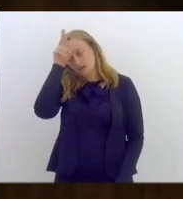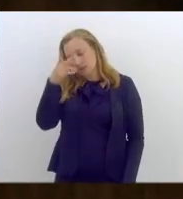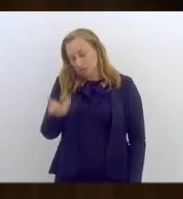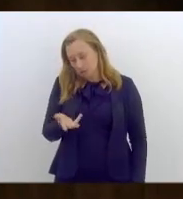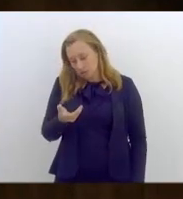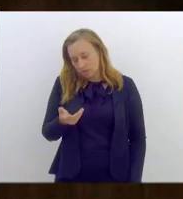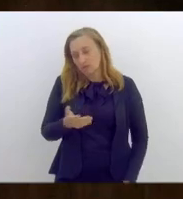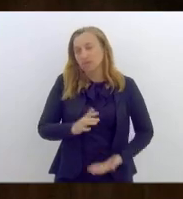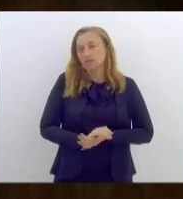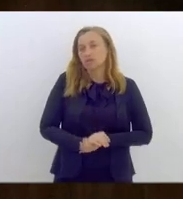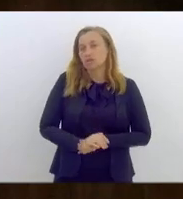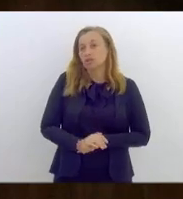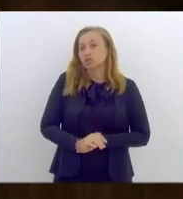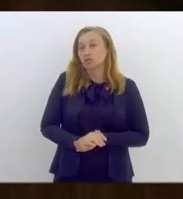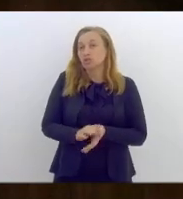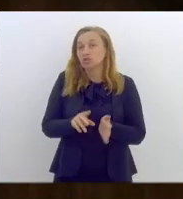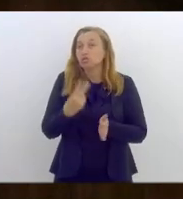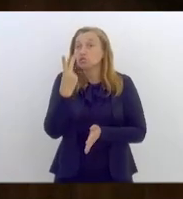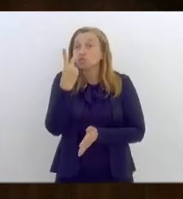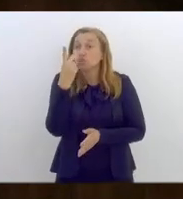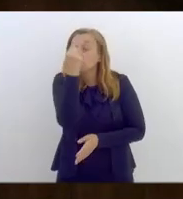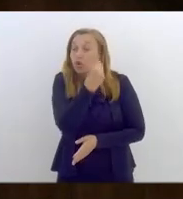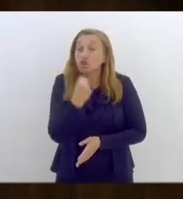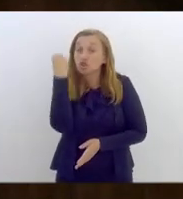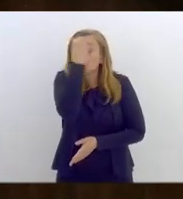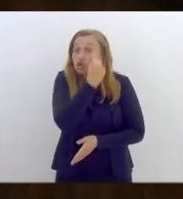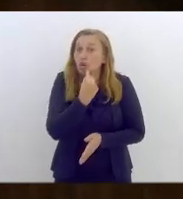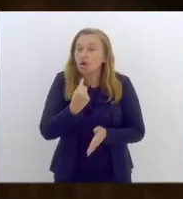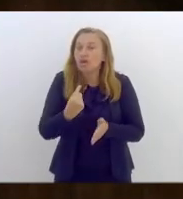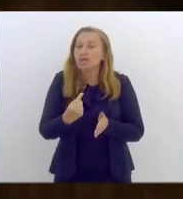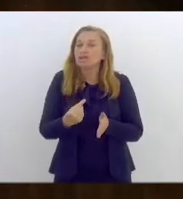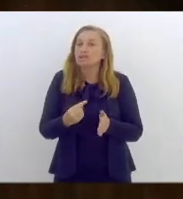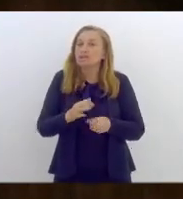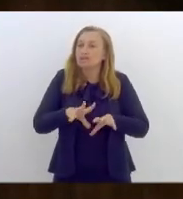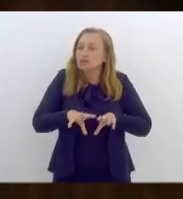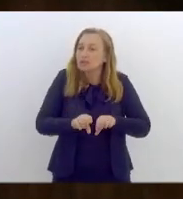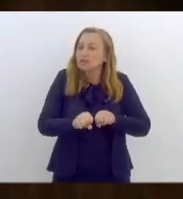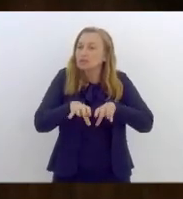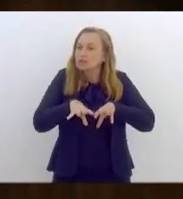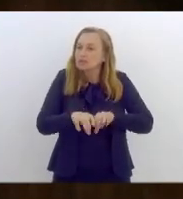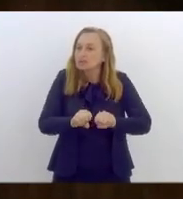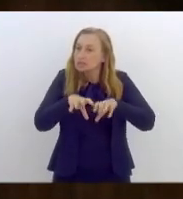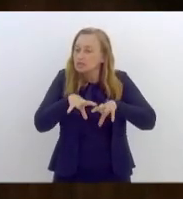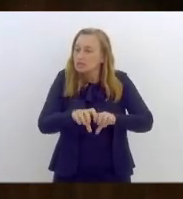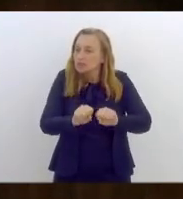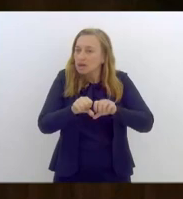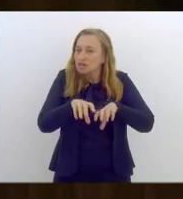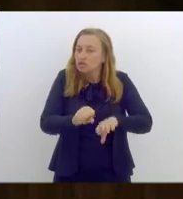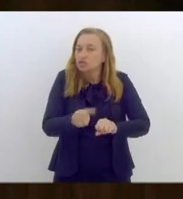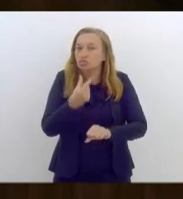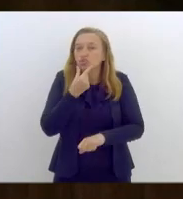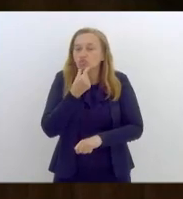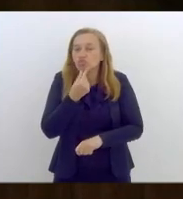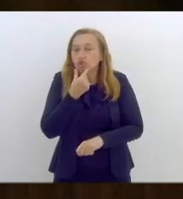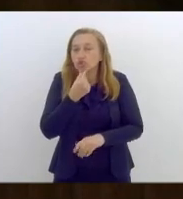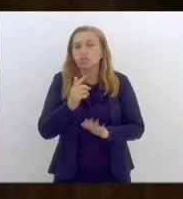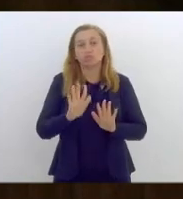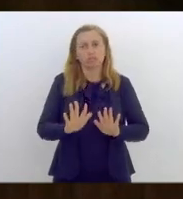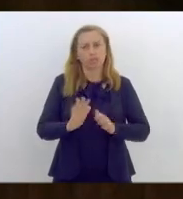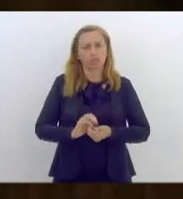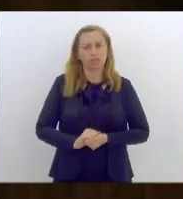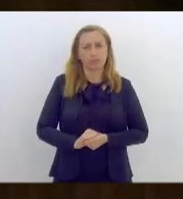fizeram duas horas de massagem no menino duas horas ou